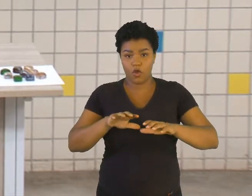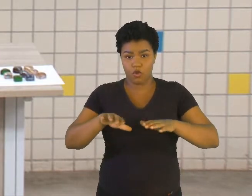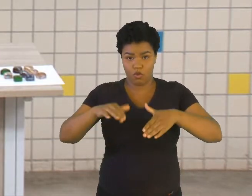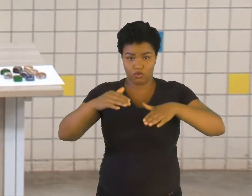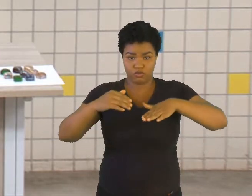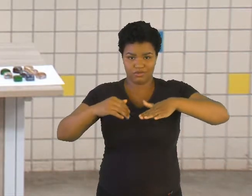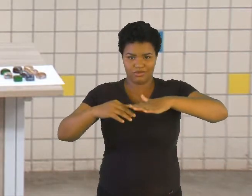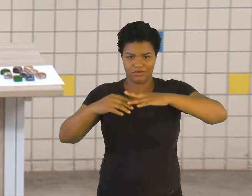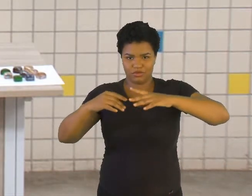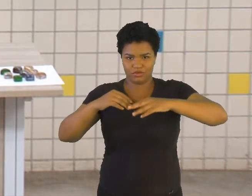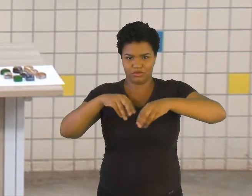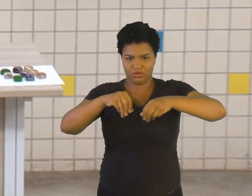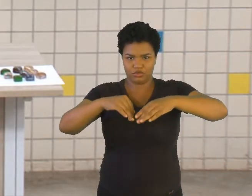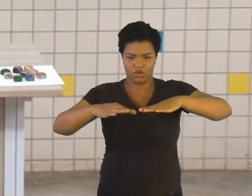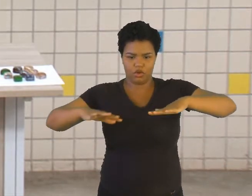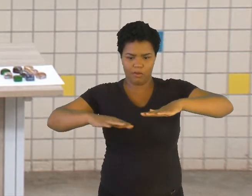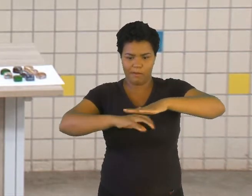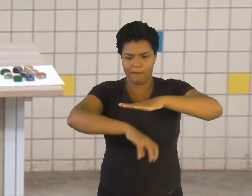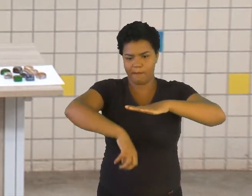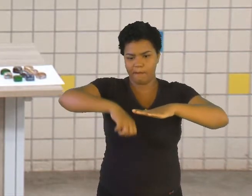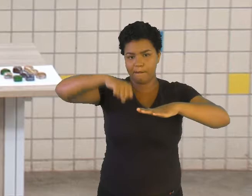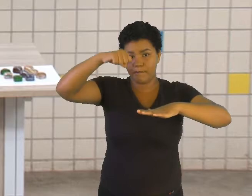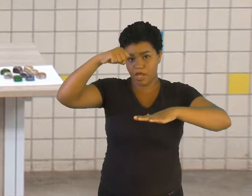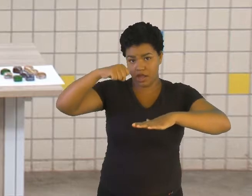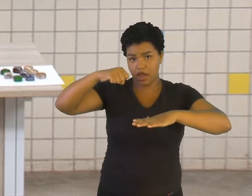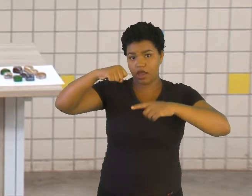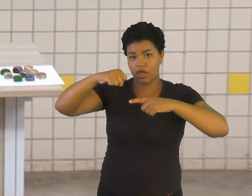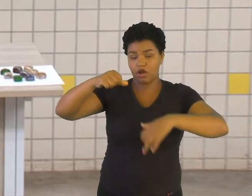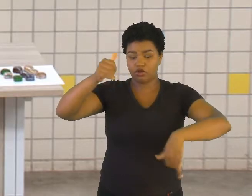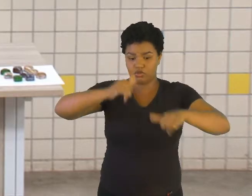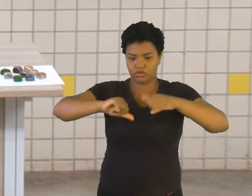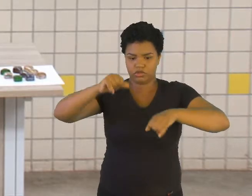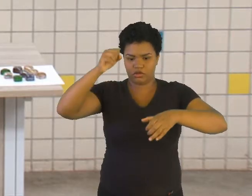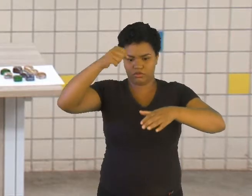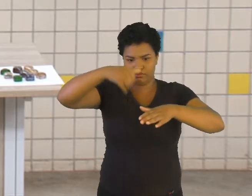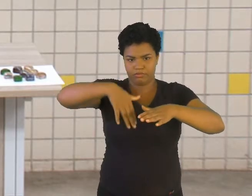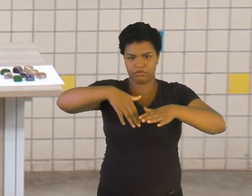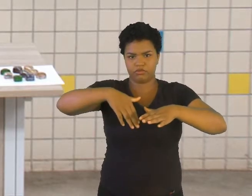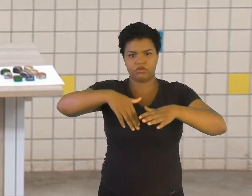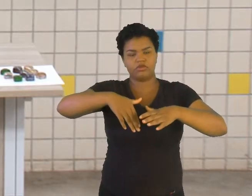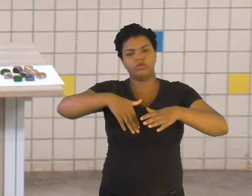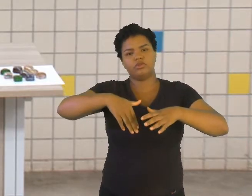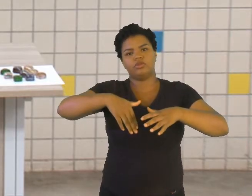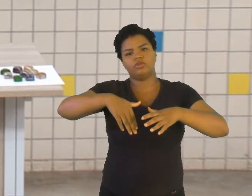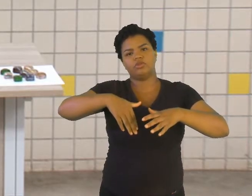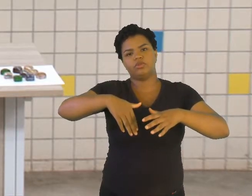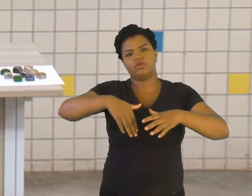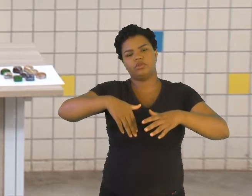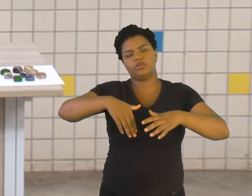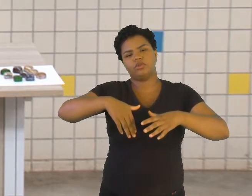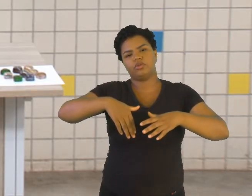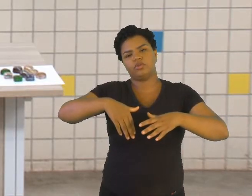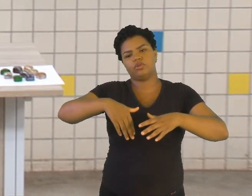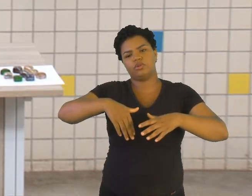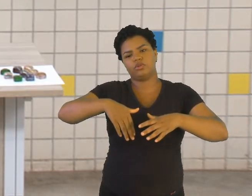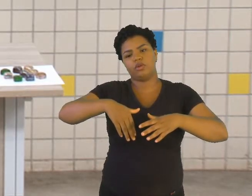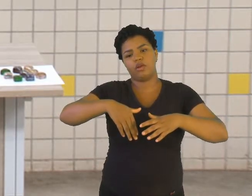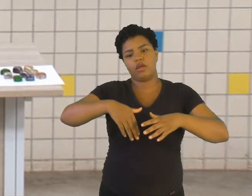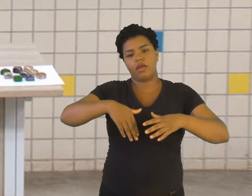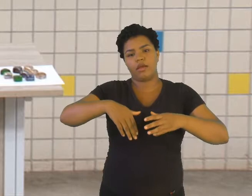uma substância que é colocada no solo em mistura com uma